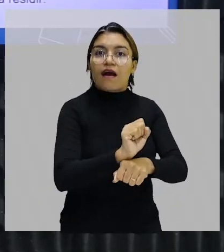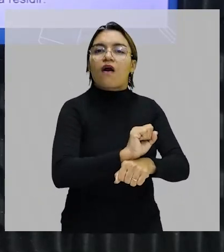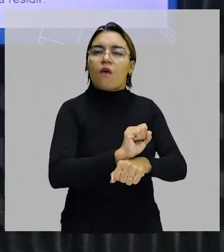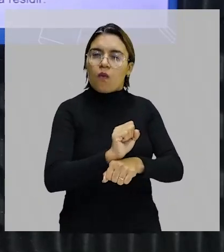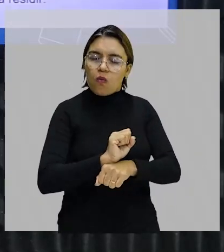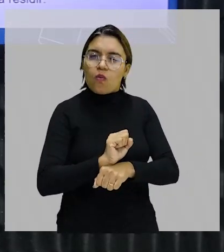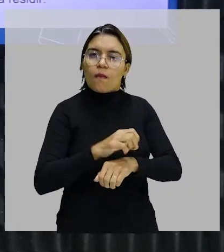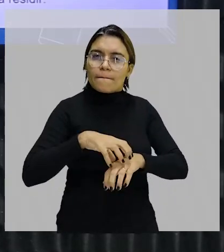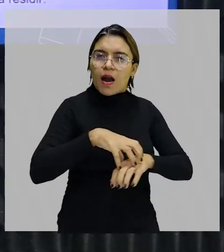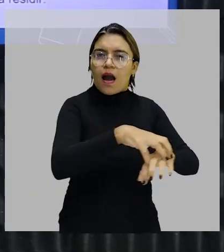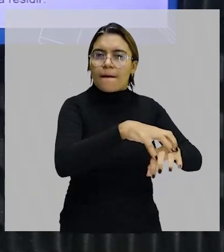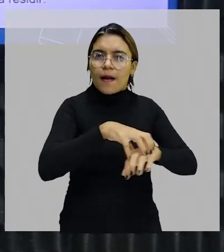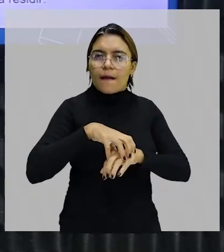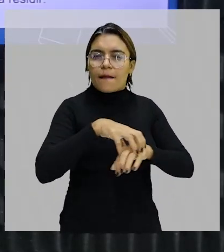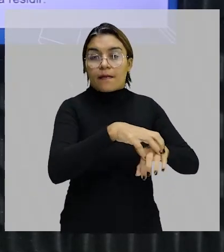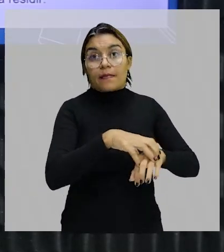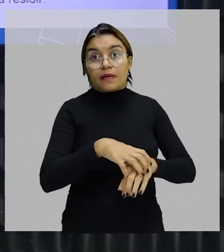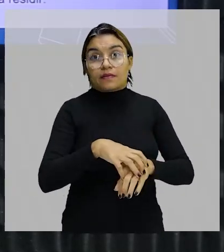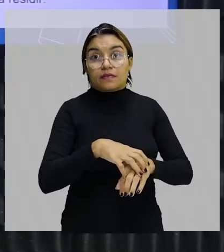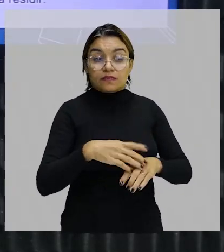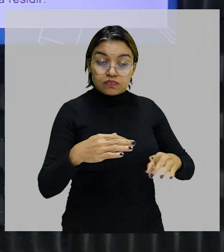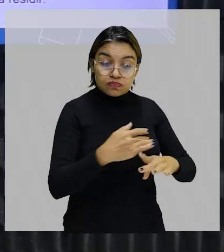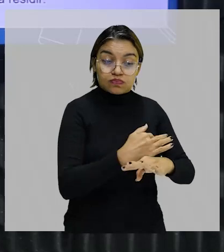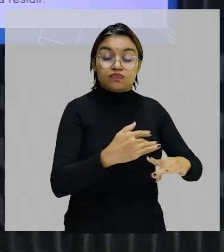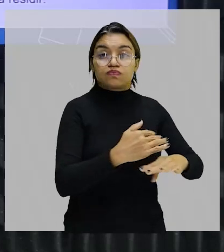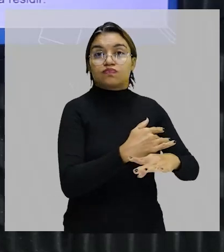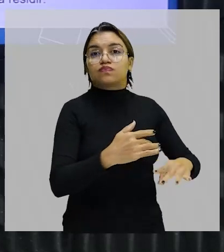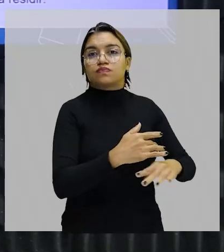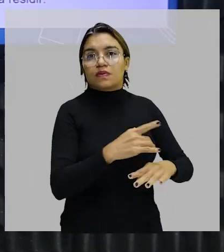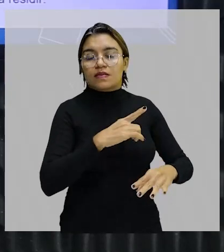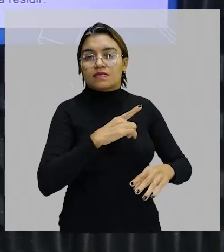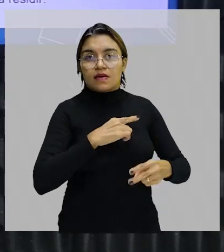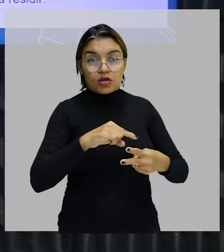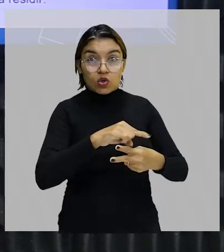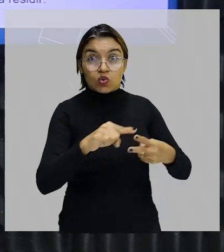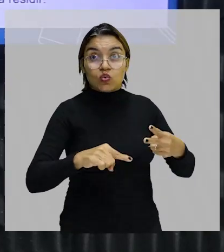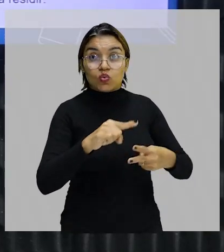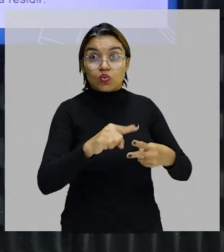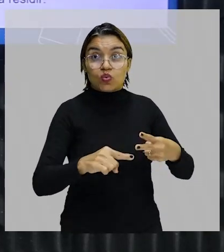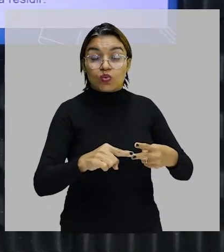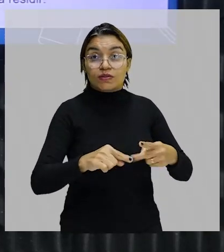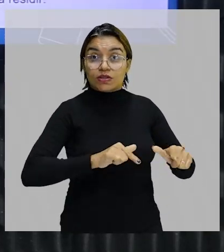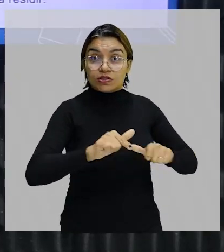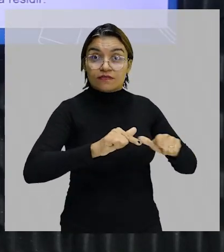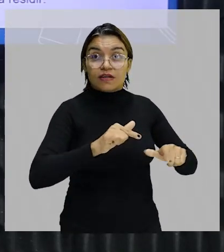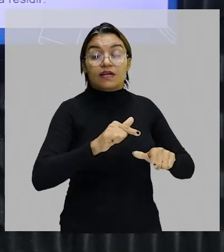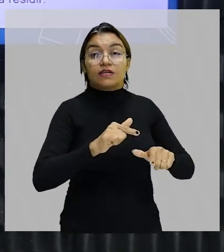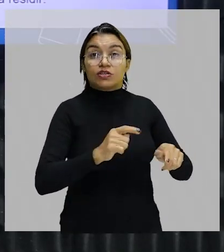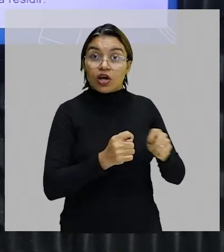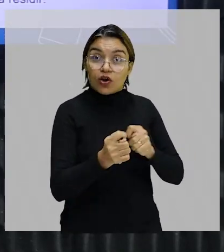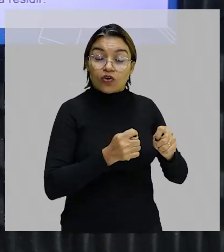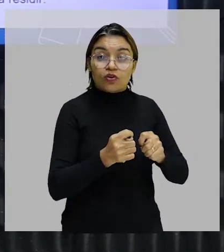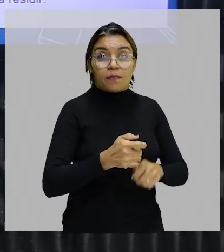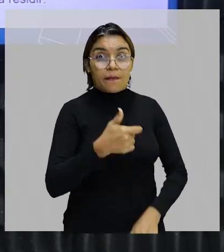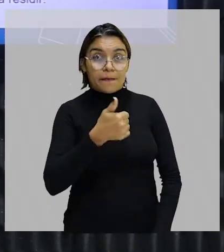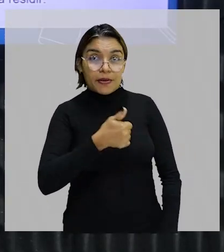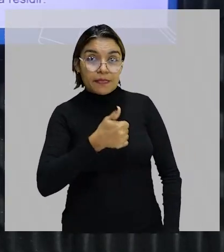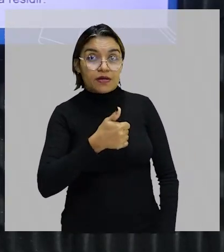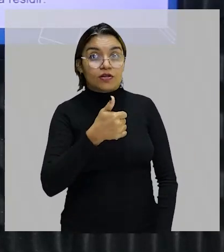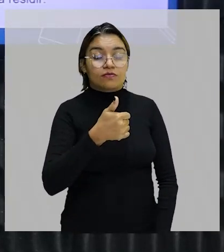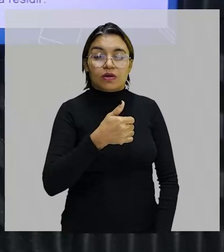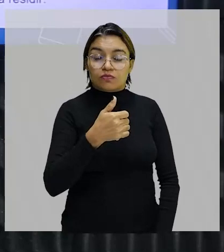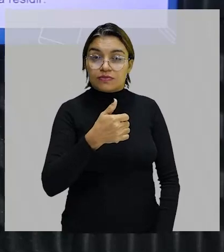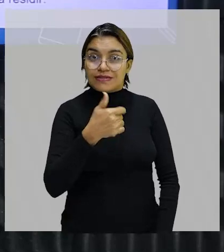esqueça, no espaço urbano eu tenho o predomínio das outras duas atividades econômicas, as atividades de segundo e de terceiro setor,